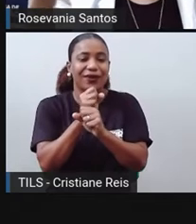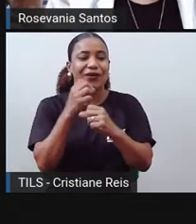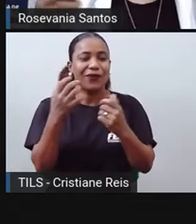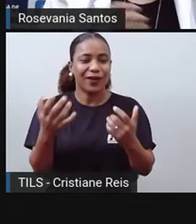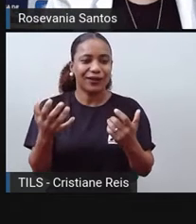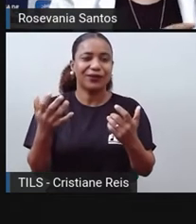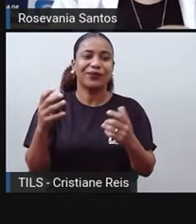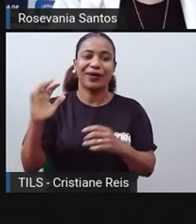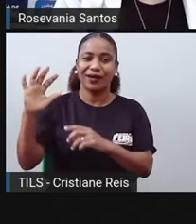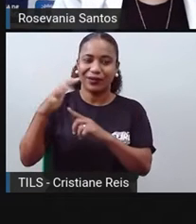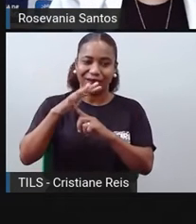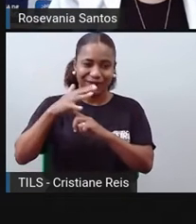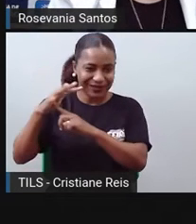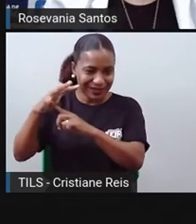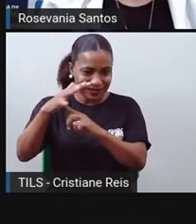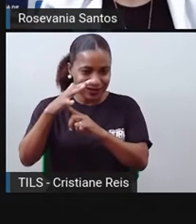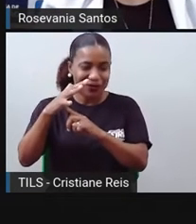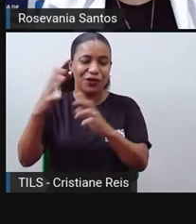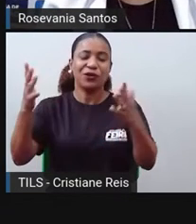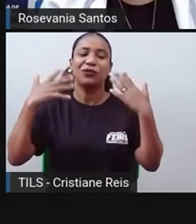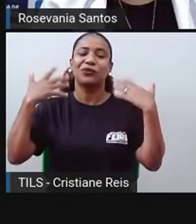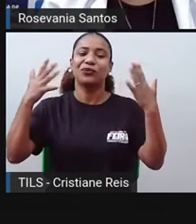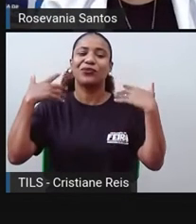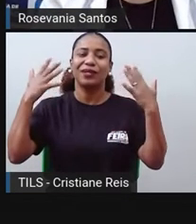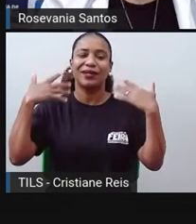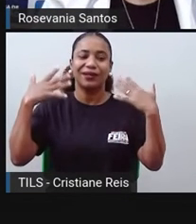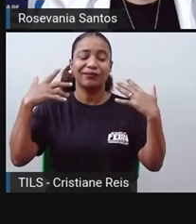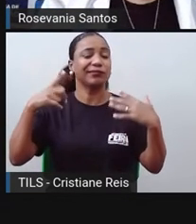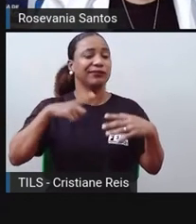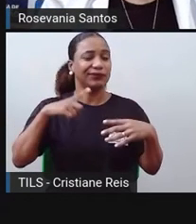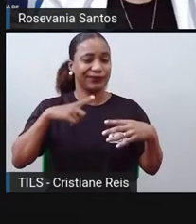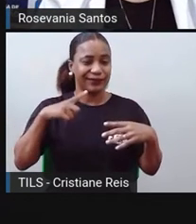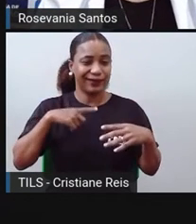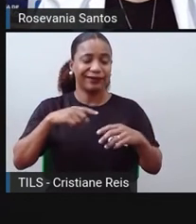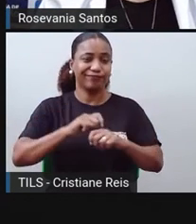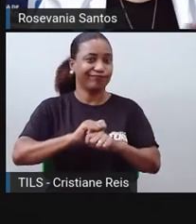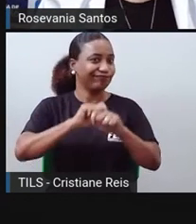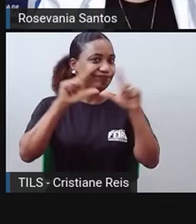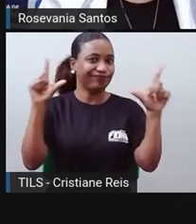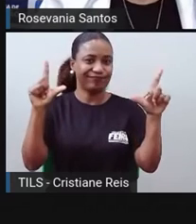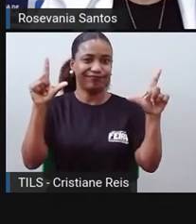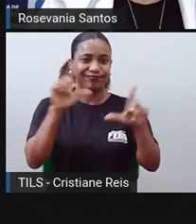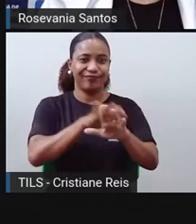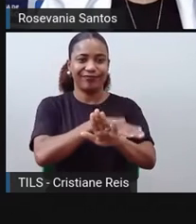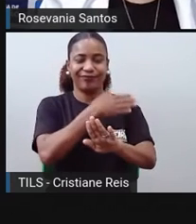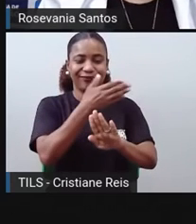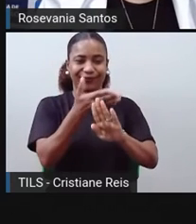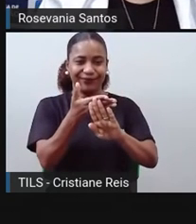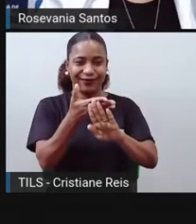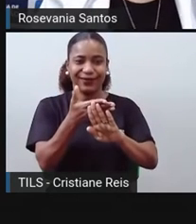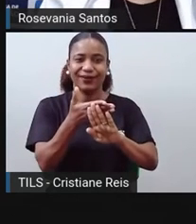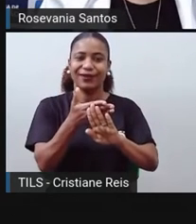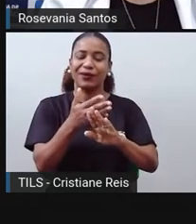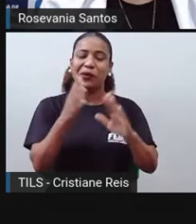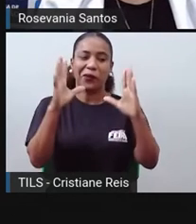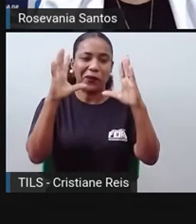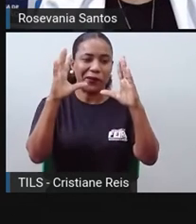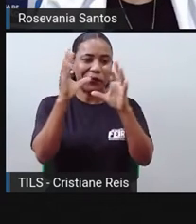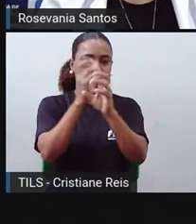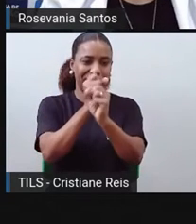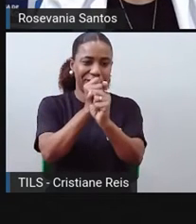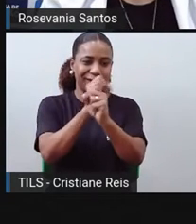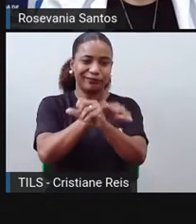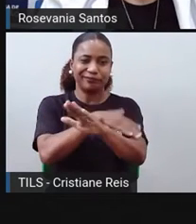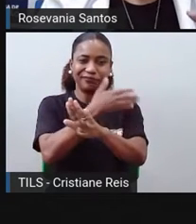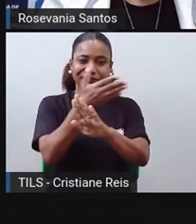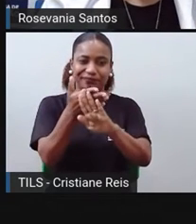assim, esse meio termo como a gente observa nas outras regiões do planeta. Ou é claridade o dia todo, ou é escuridão